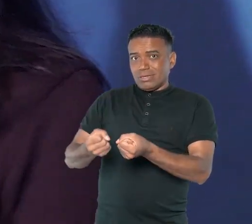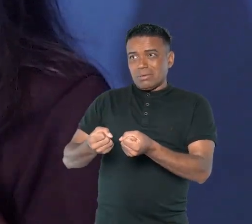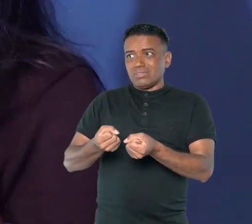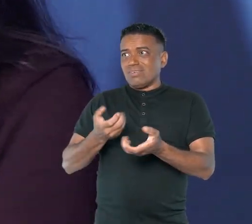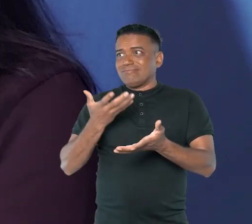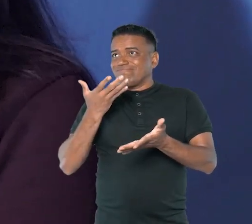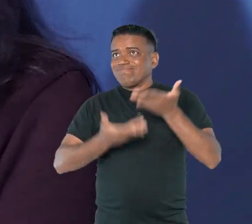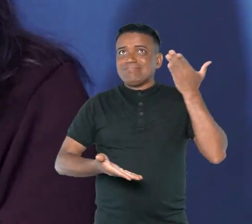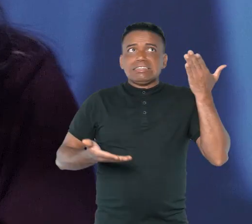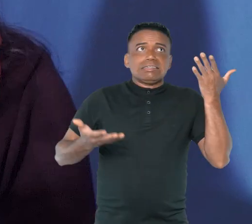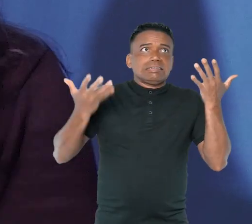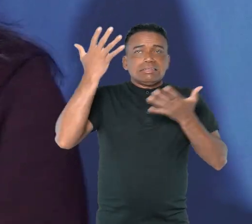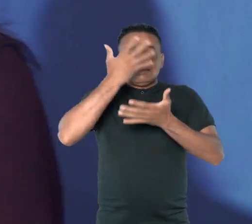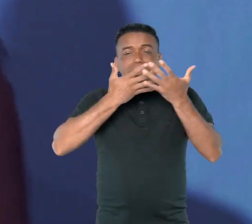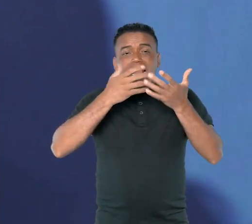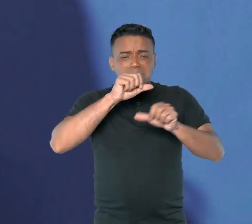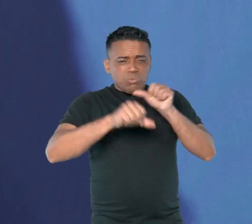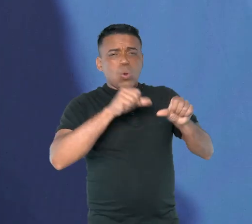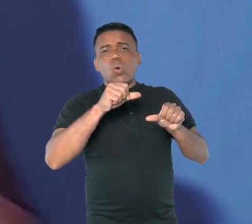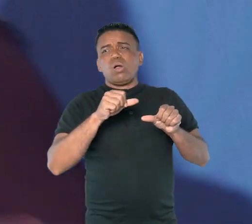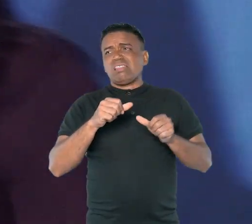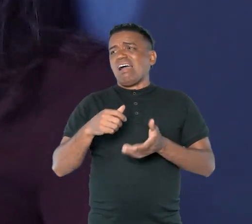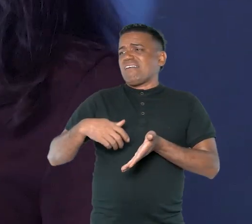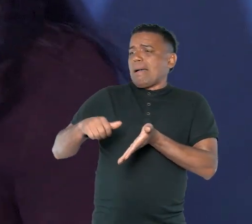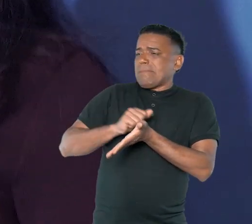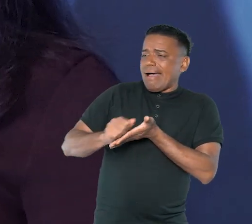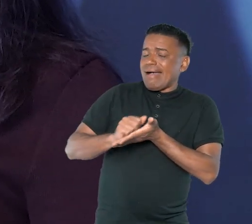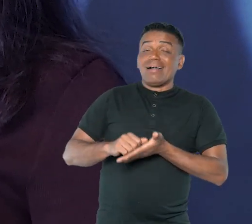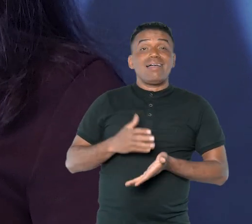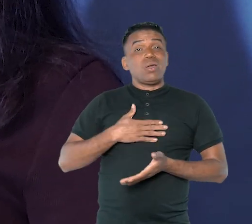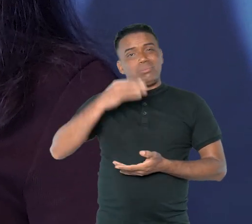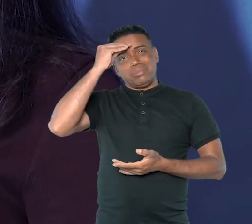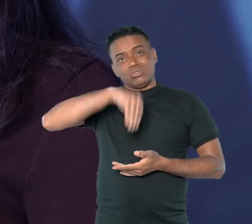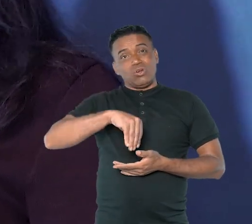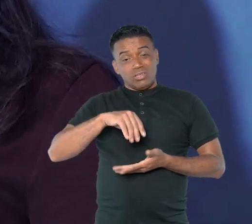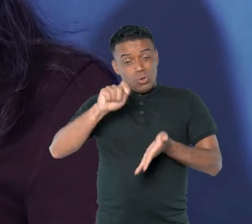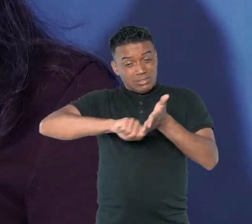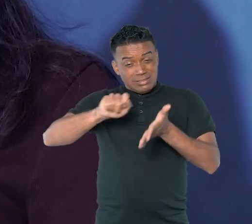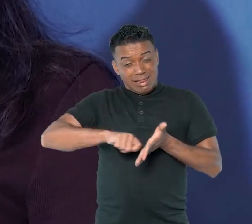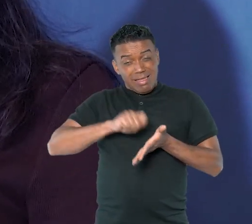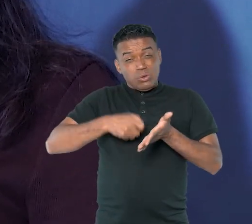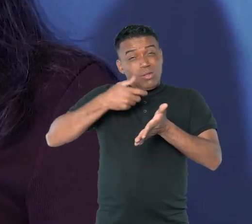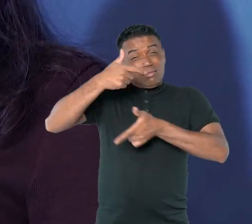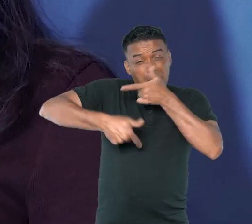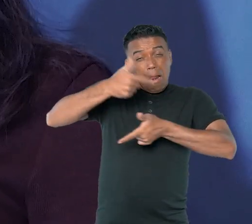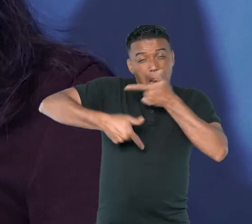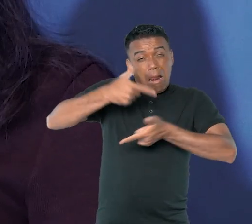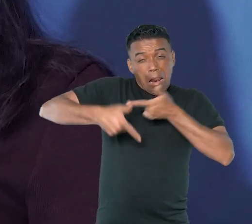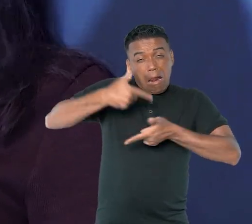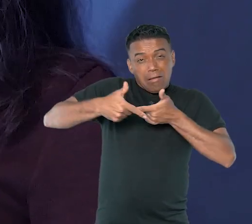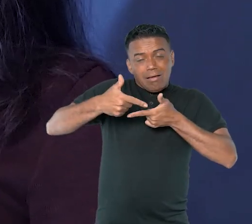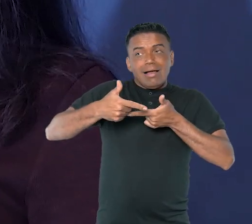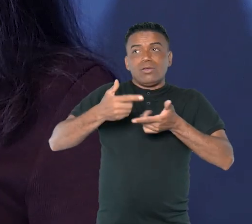perdendo também, sabe? Alguém vai dizer, mas muda isso, mas... eu sou um pouco preguiçosa. Depois que eu faço, eu trabalho muito, trabalho, mas aí, quando eu faço,